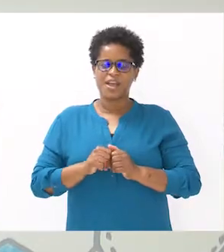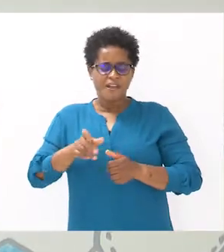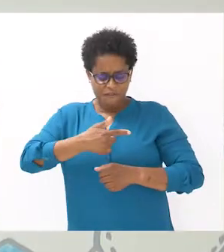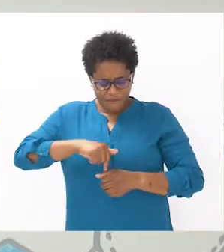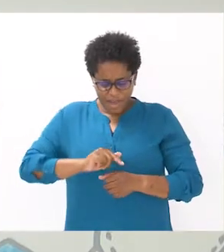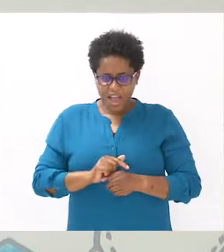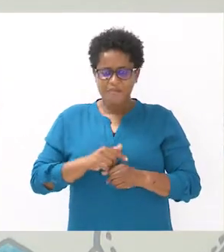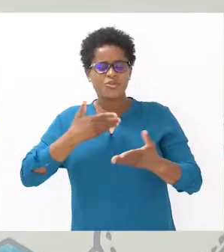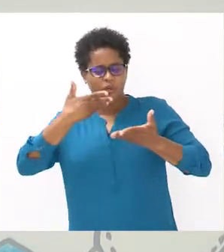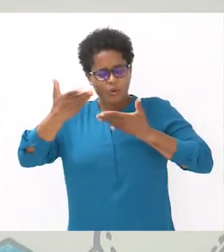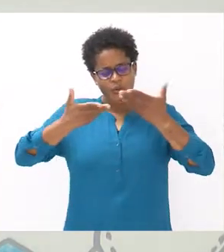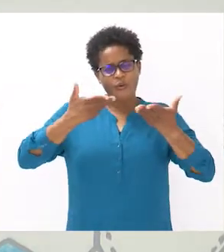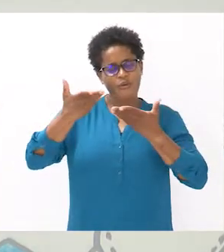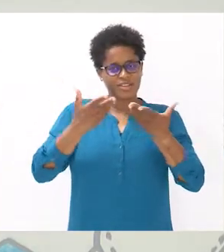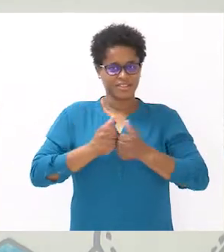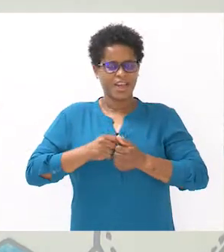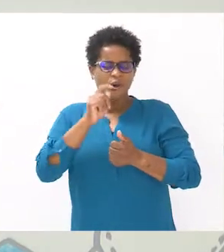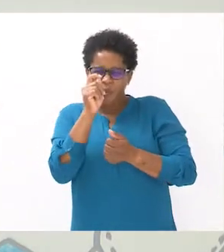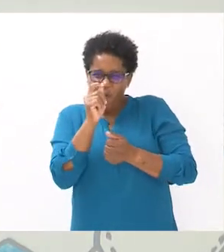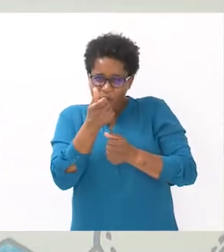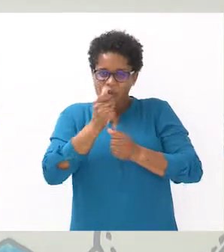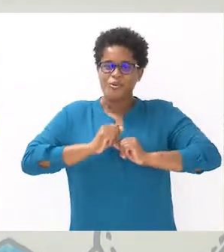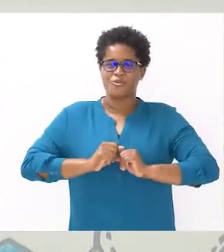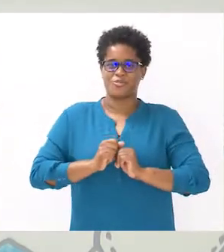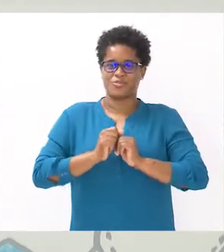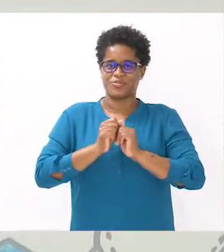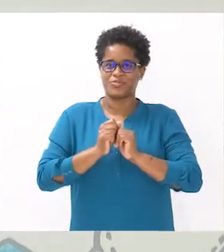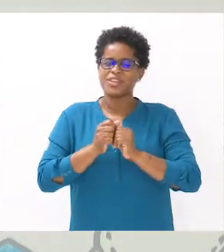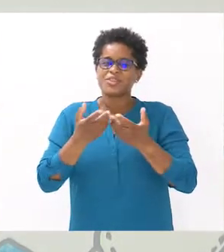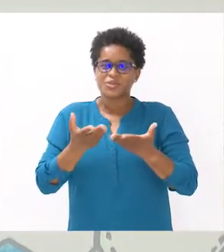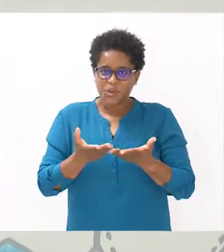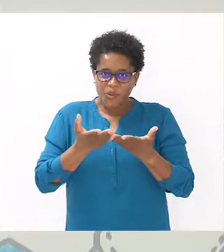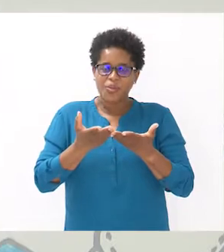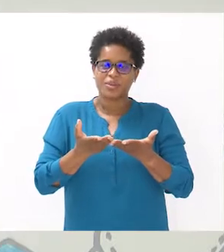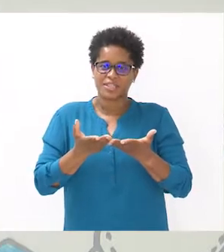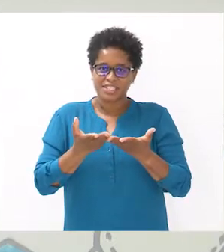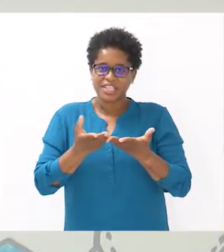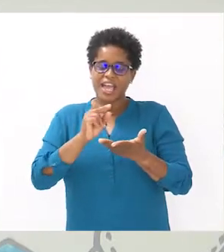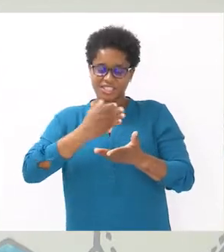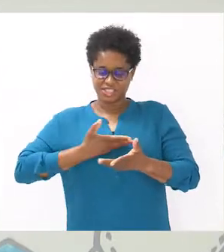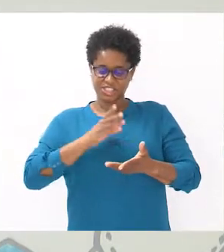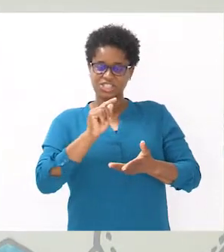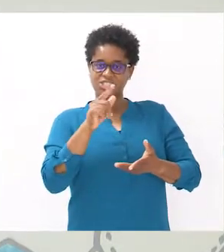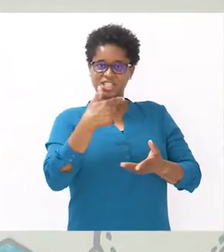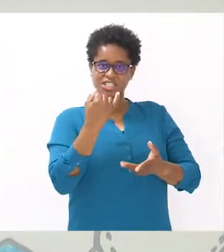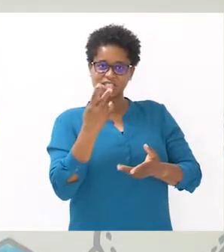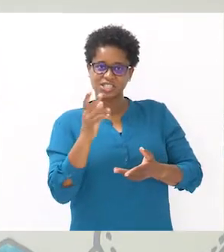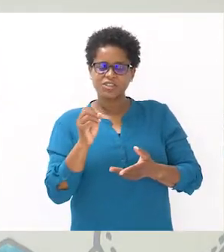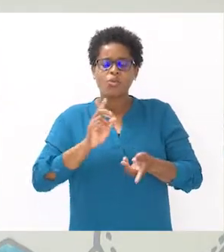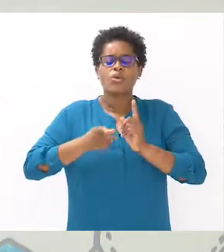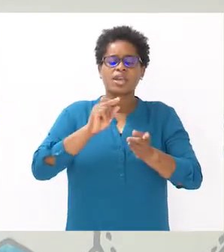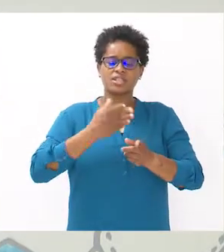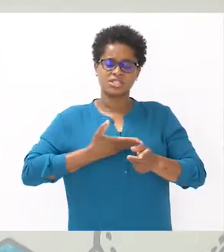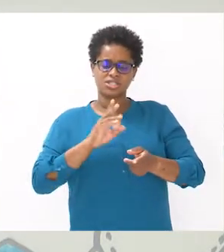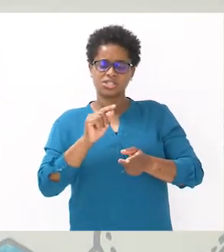vamos conversar um pouco sobre os adjetivos. O que são adjetivos?